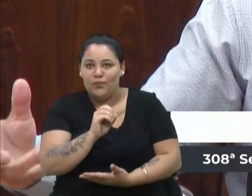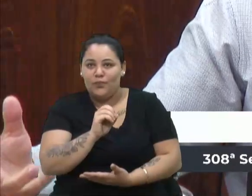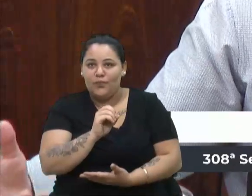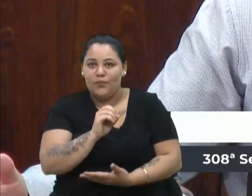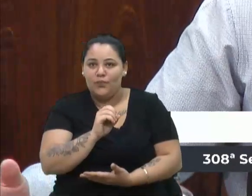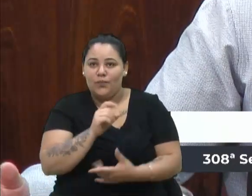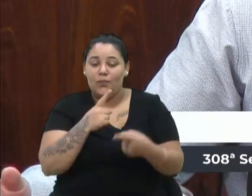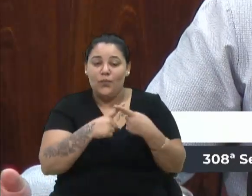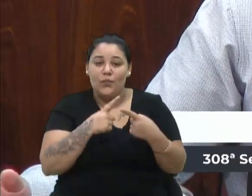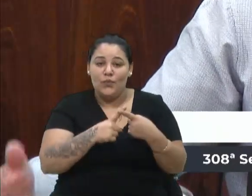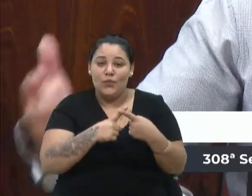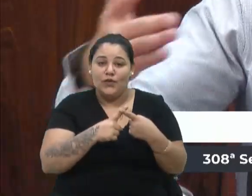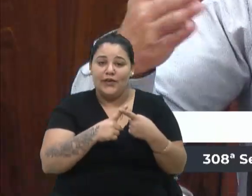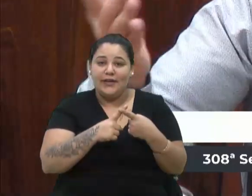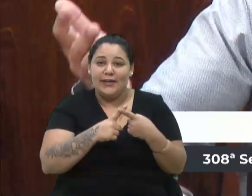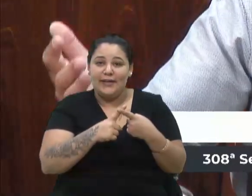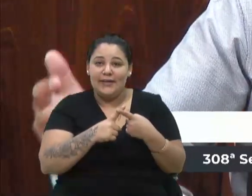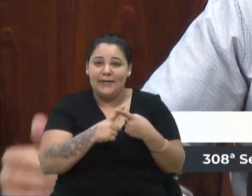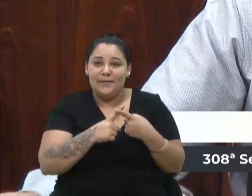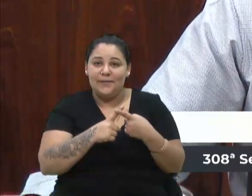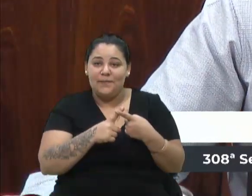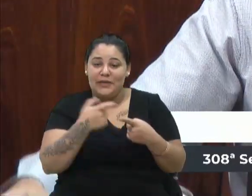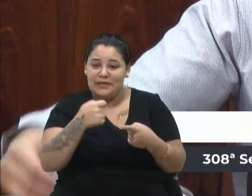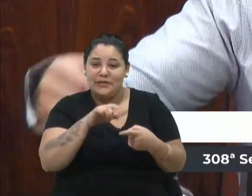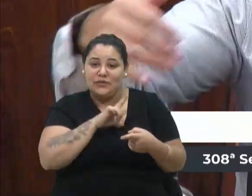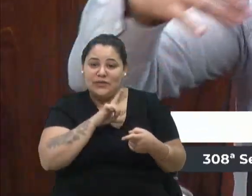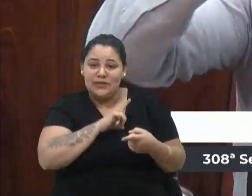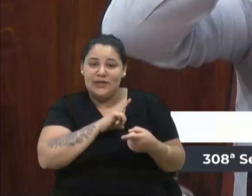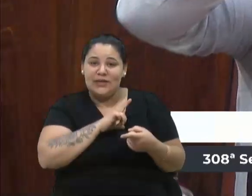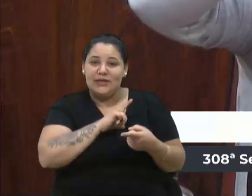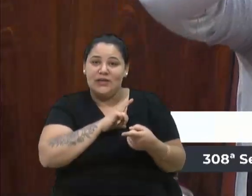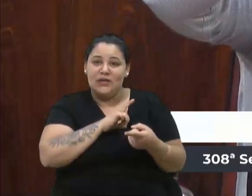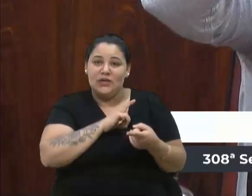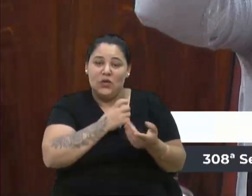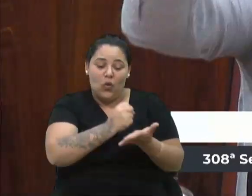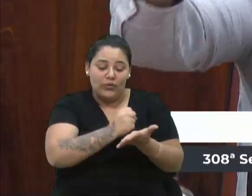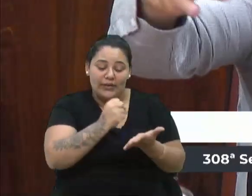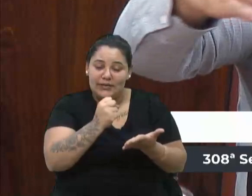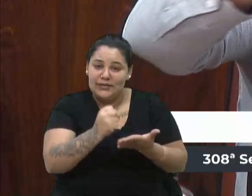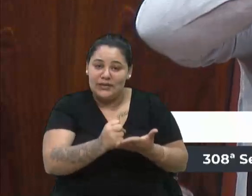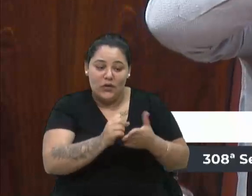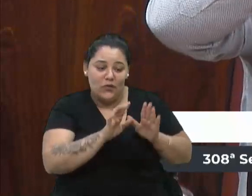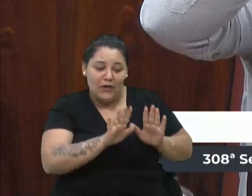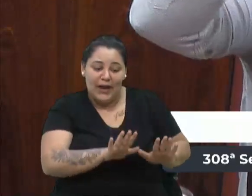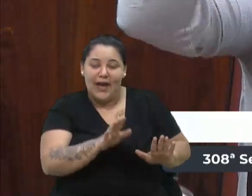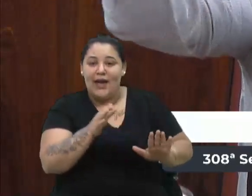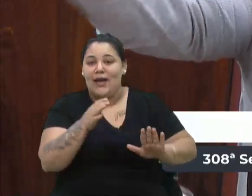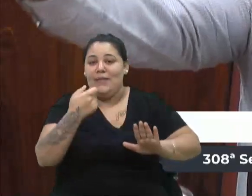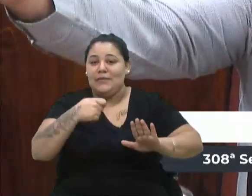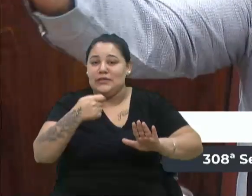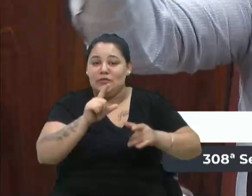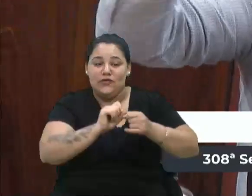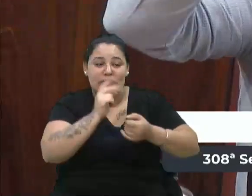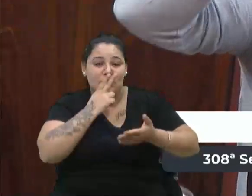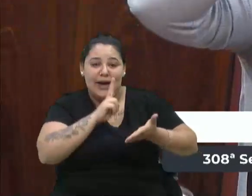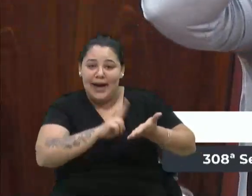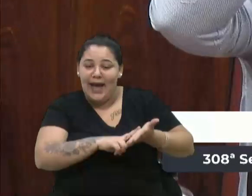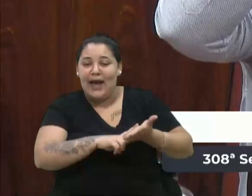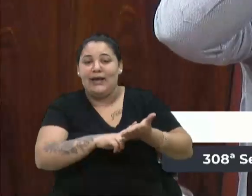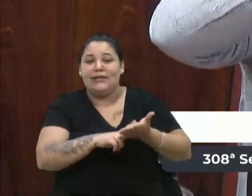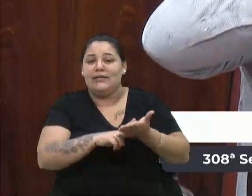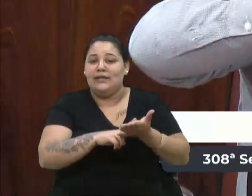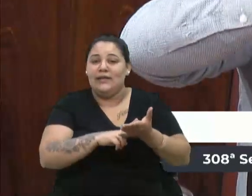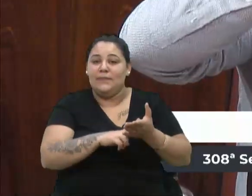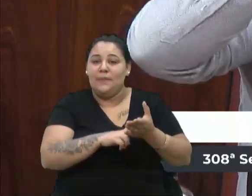para o tamanho de Caxias né é isso então assim acho que saiu uma carta precisamos remeter o governador